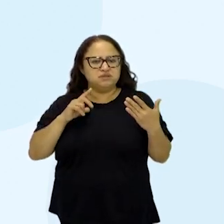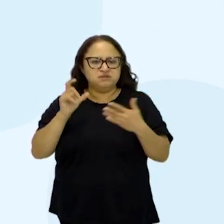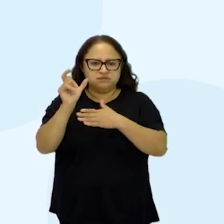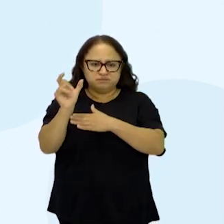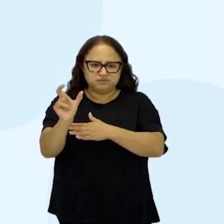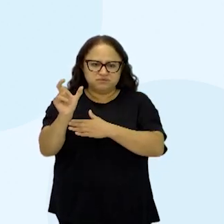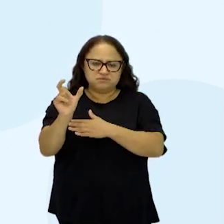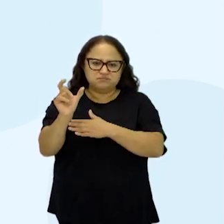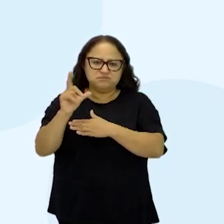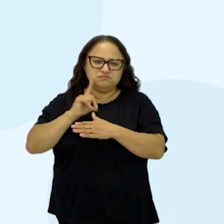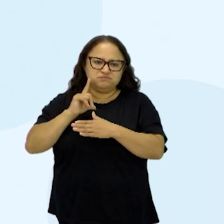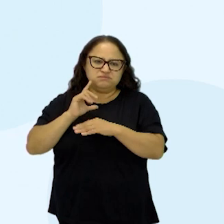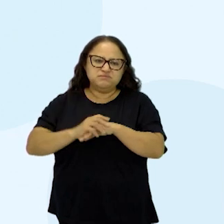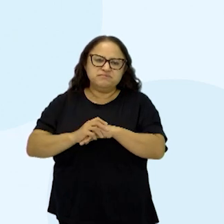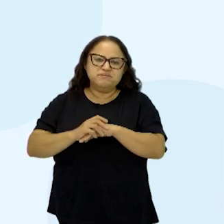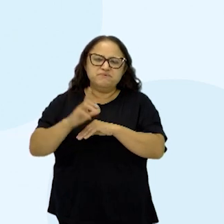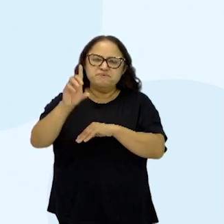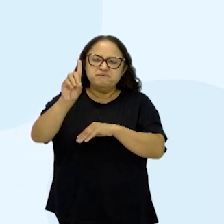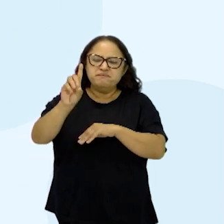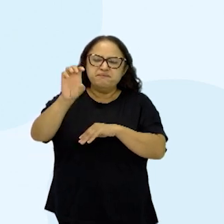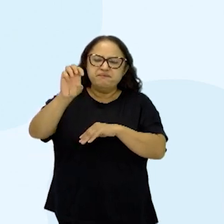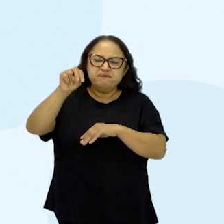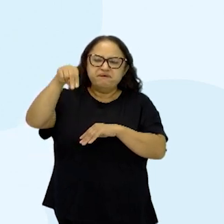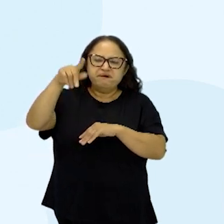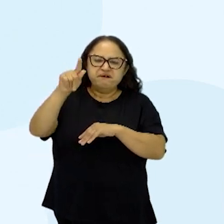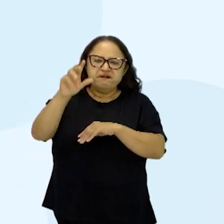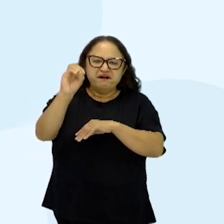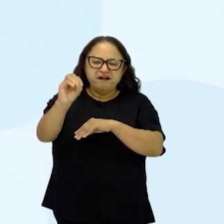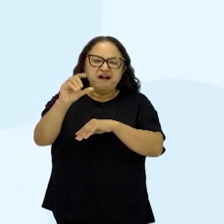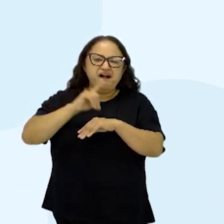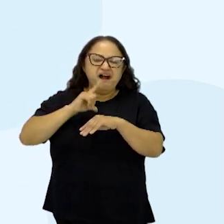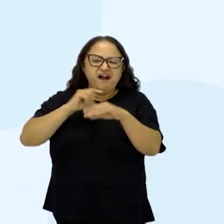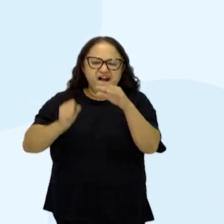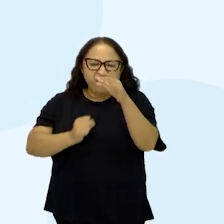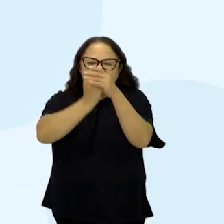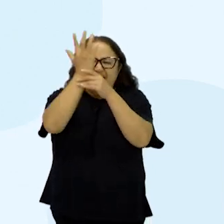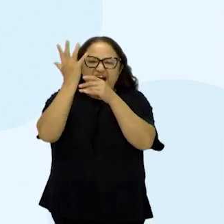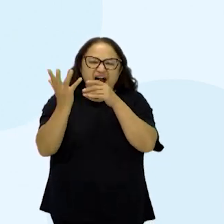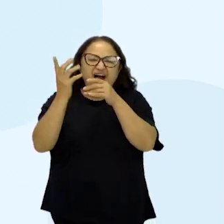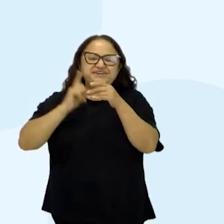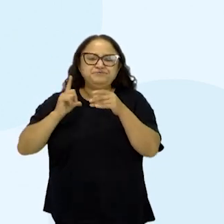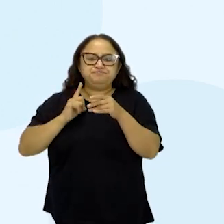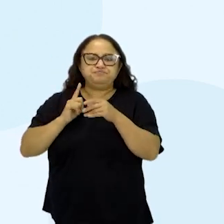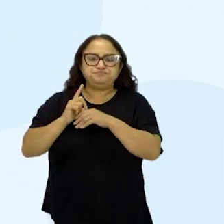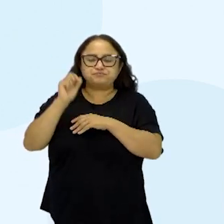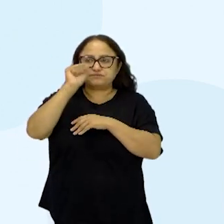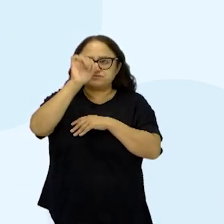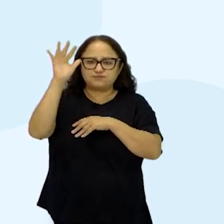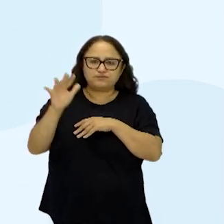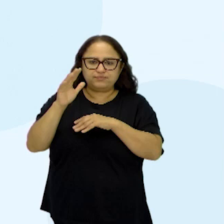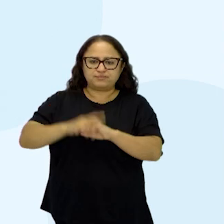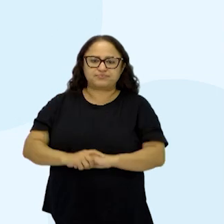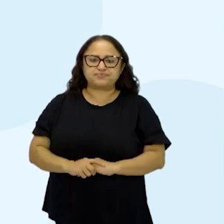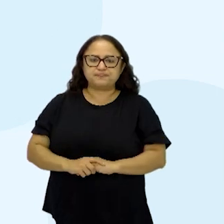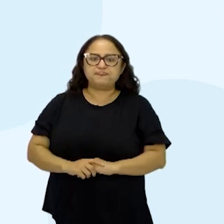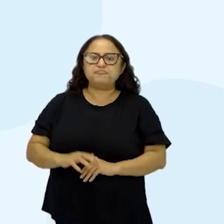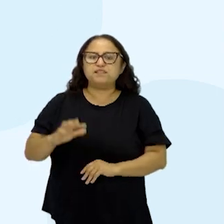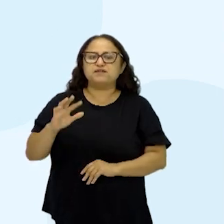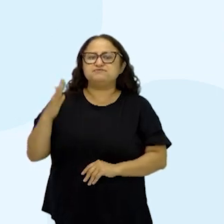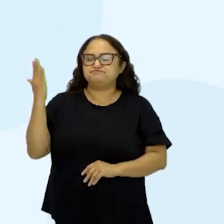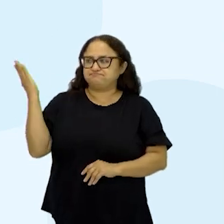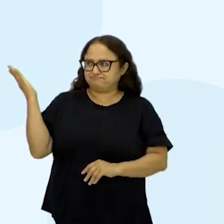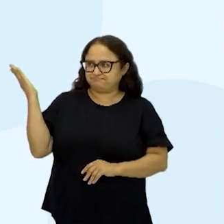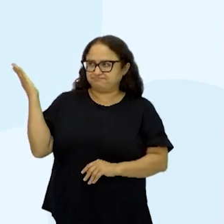eu vou puxar assim rapidinho, tá? Palavras que têm origem africana. Vocês estão vendo aí? Dengo, axé, fubá,